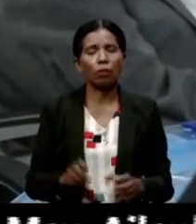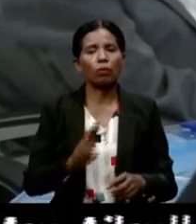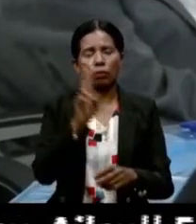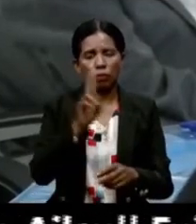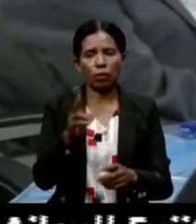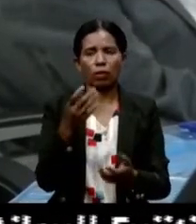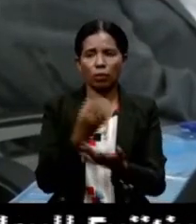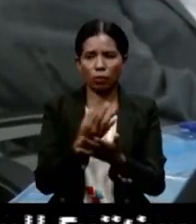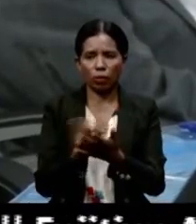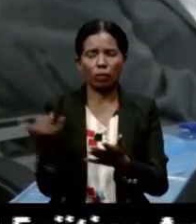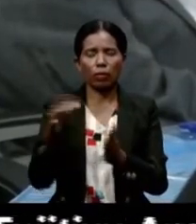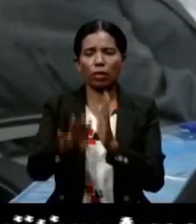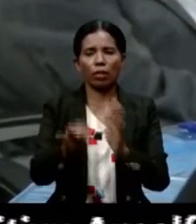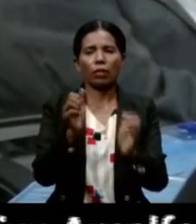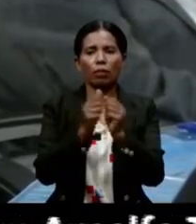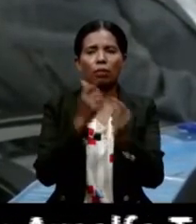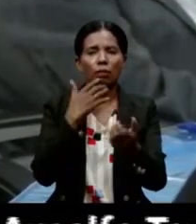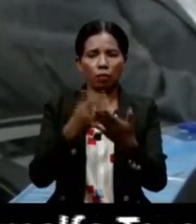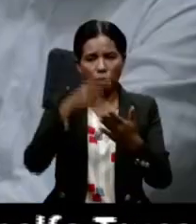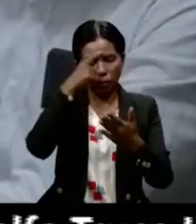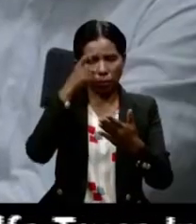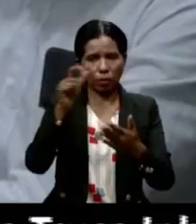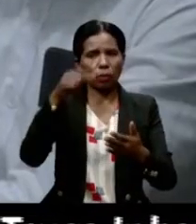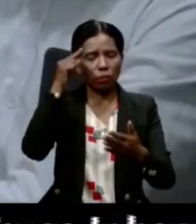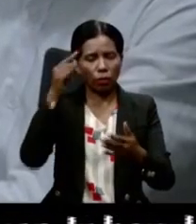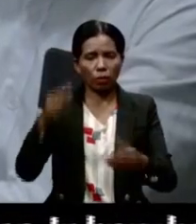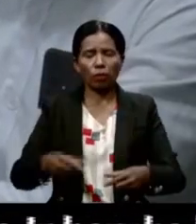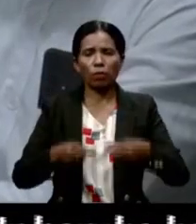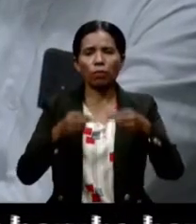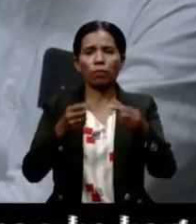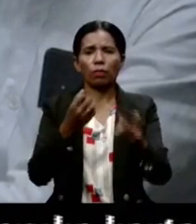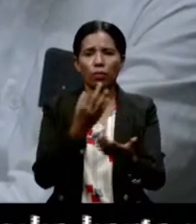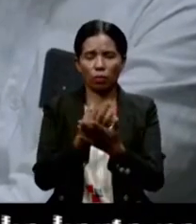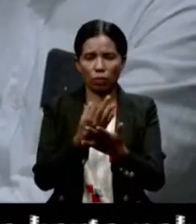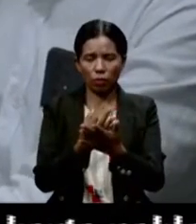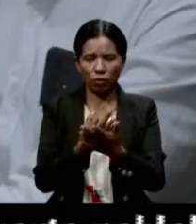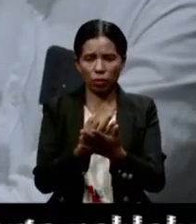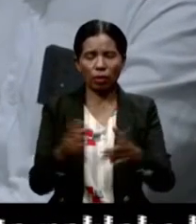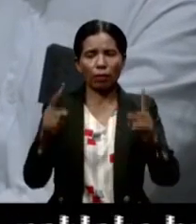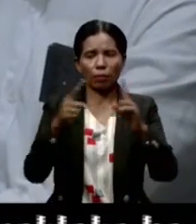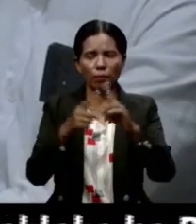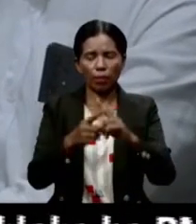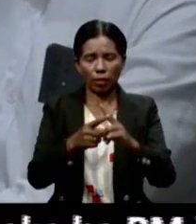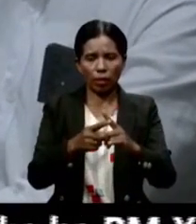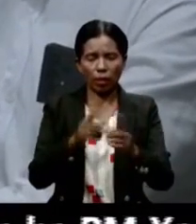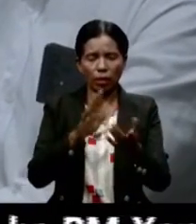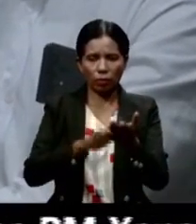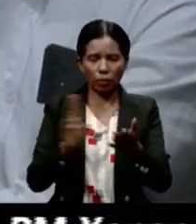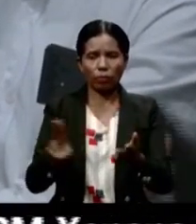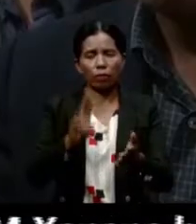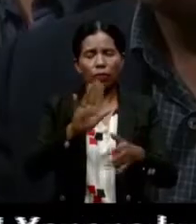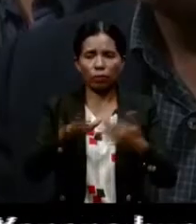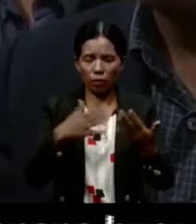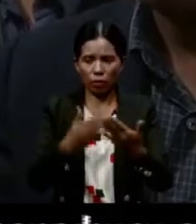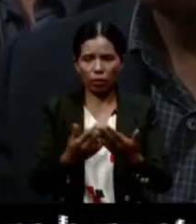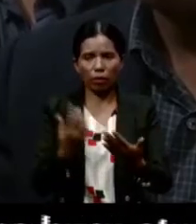usar o SANEB ser reta ao dia. Também o governo de papel foi subvenção, né? Para gradualmente se ele aposta para a qualidade, né? Está colher hoje